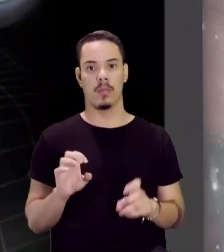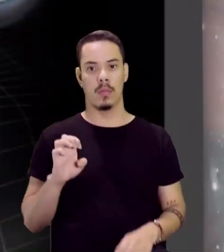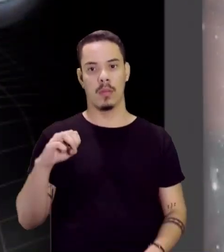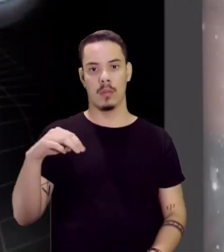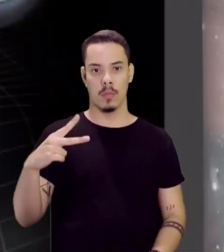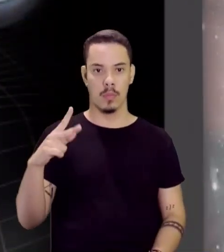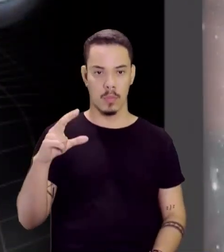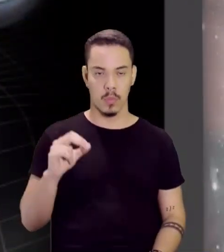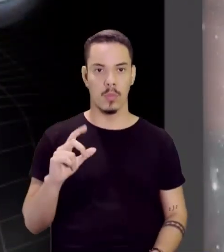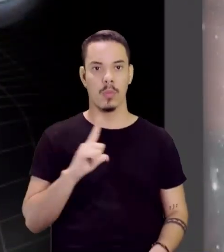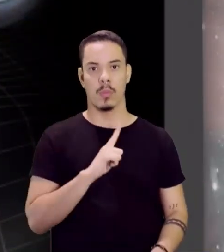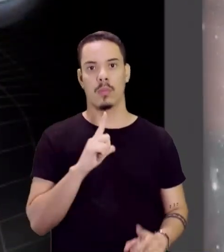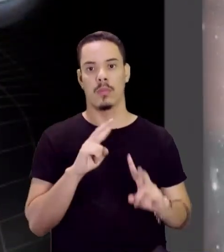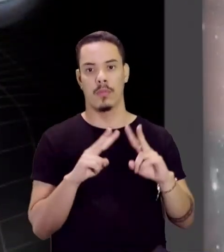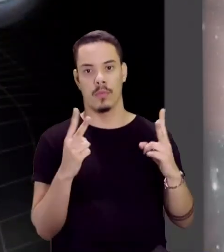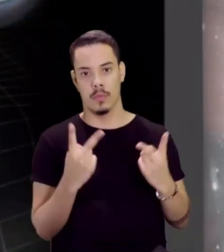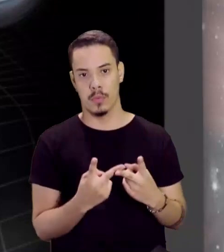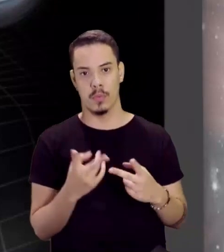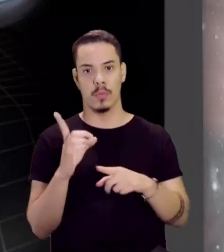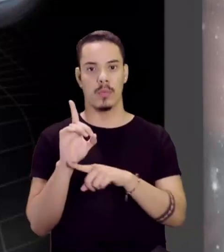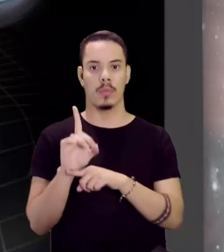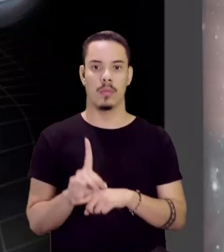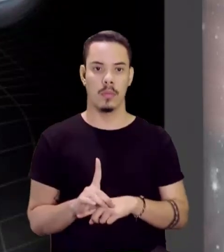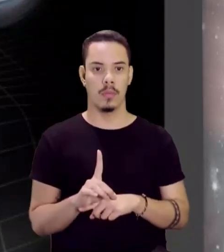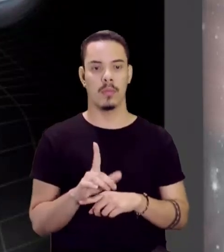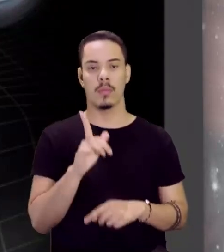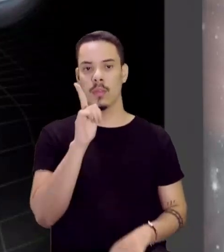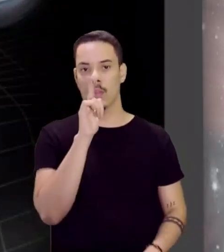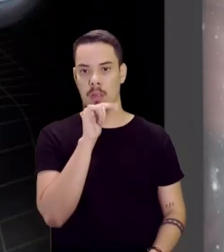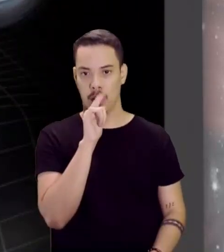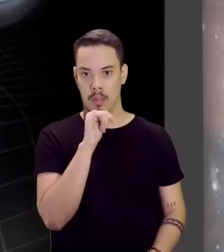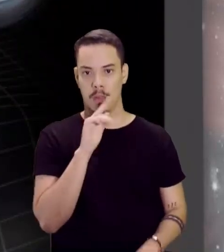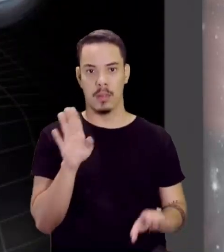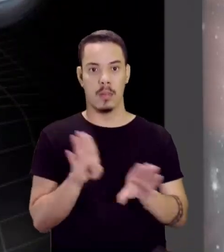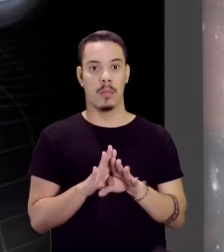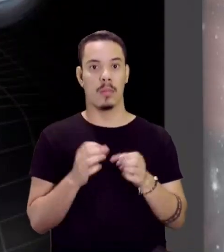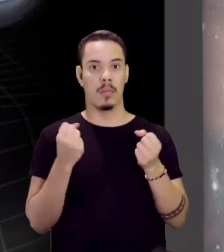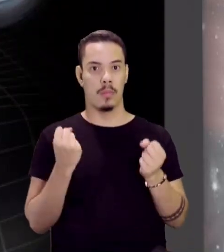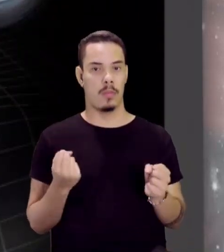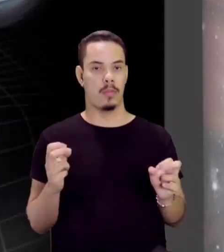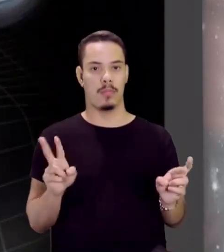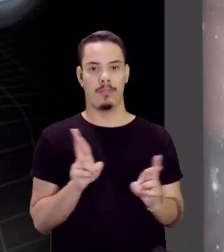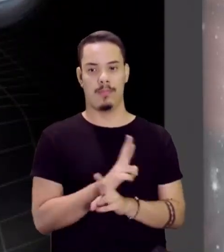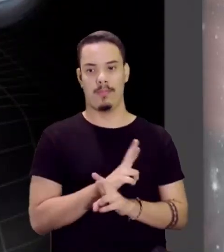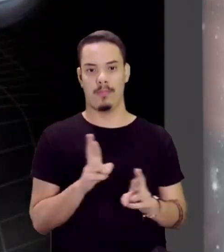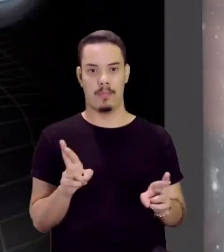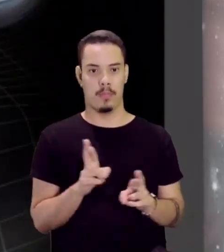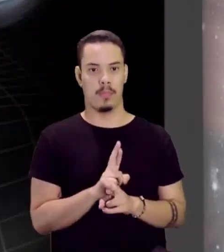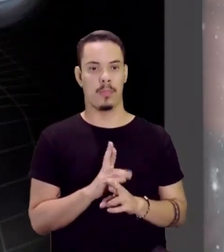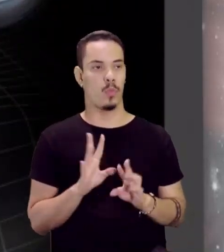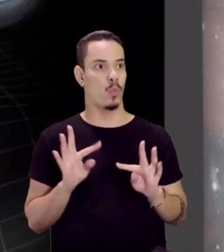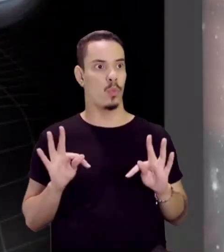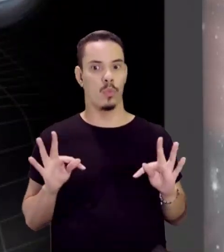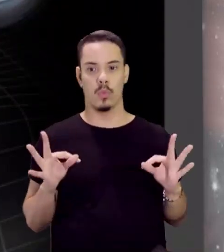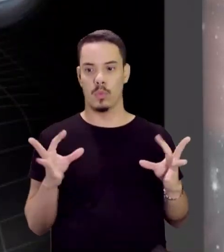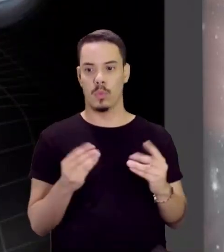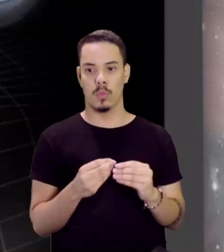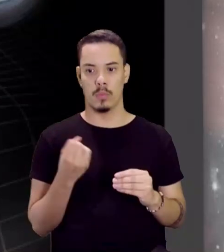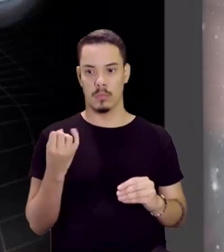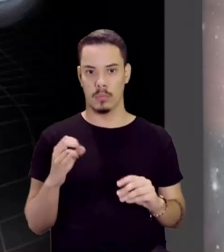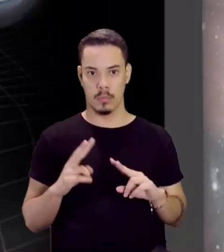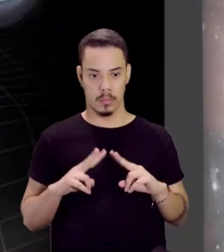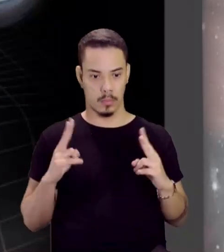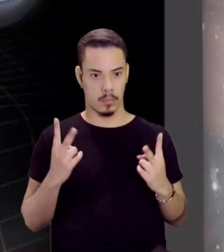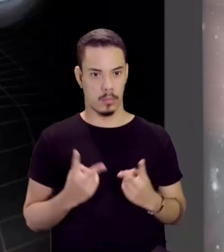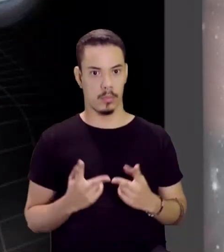ver o volume, certo? Densidade, a densidade do líquido. E o peso também está relacionado do corpo, à massa. Tudinho. Se tiverem mesmo volumes,